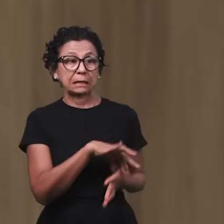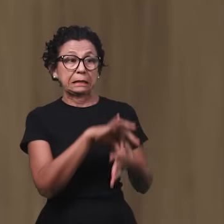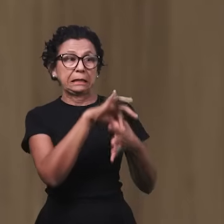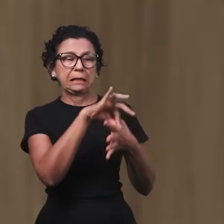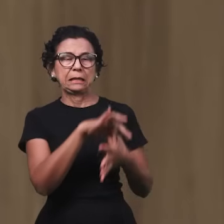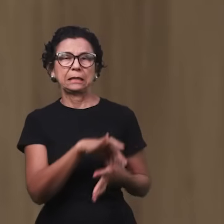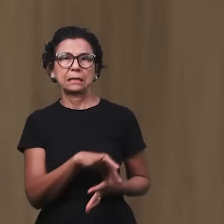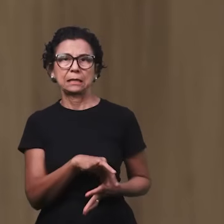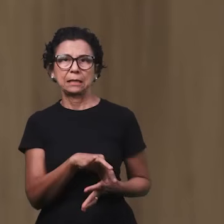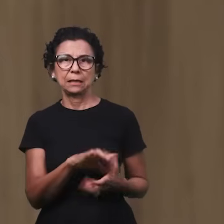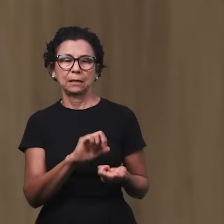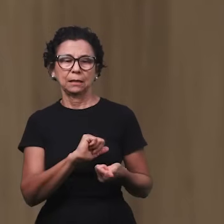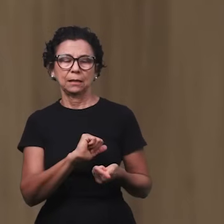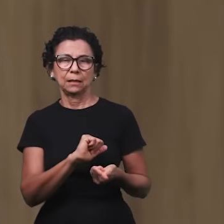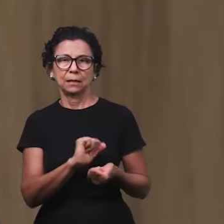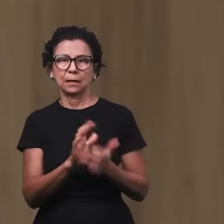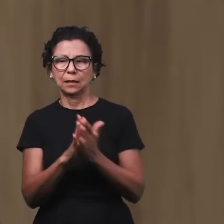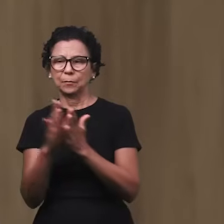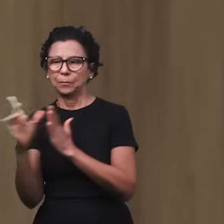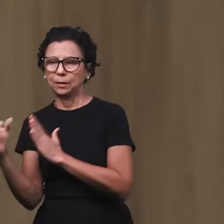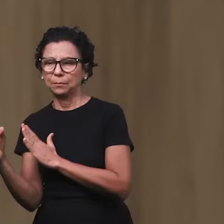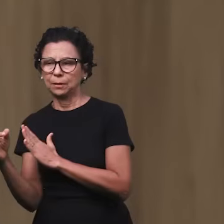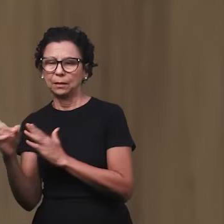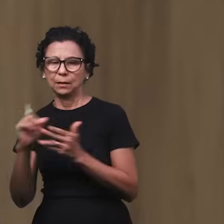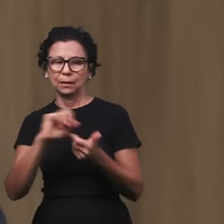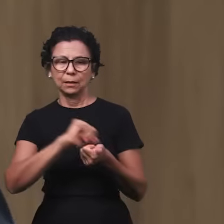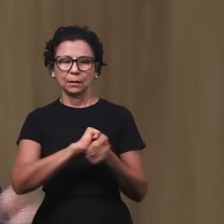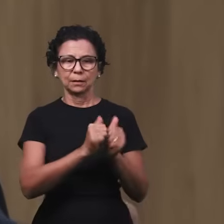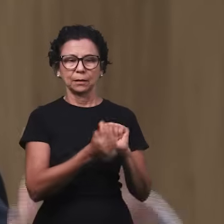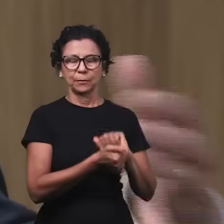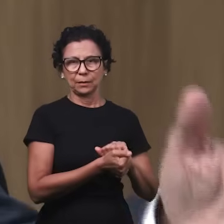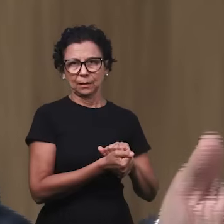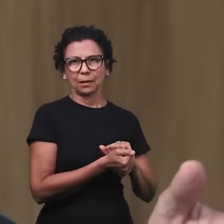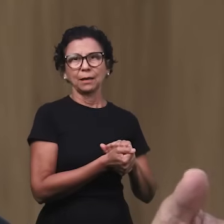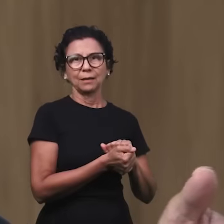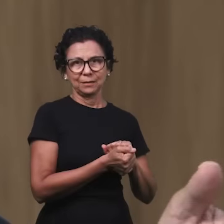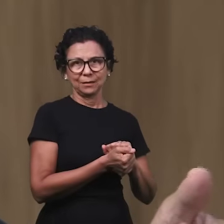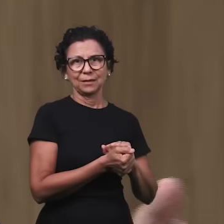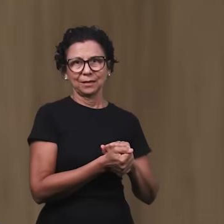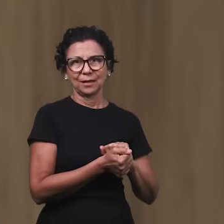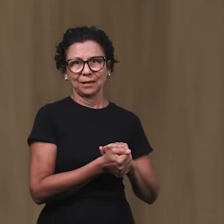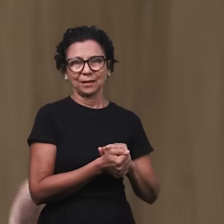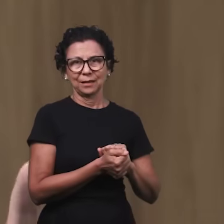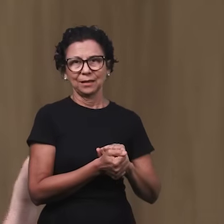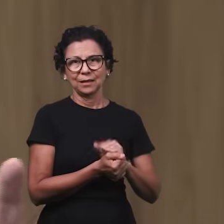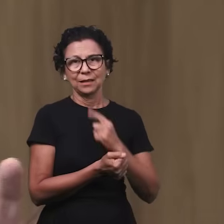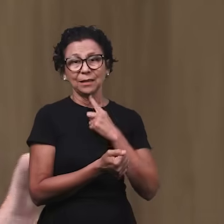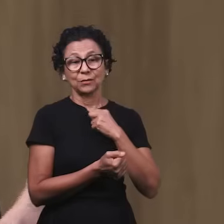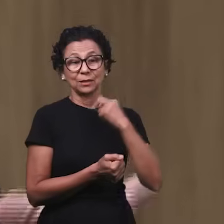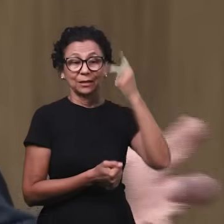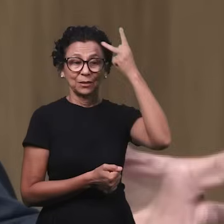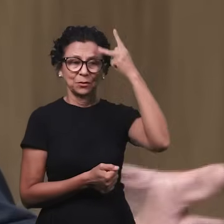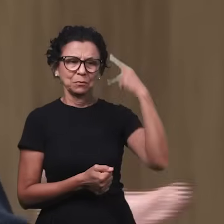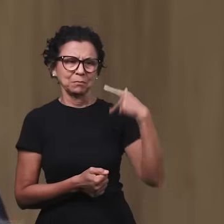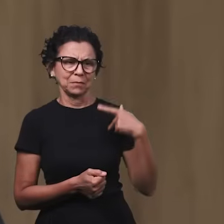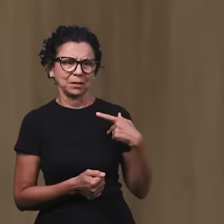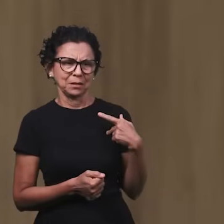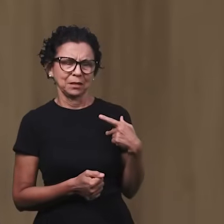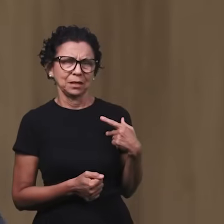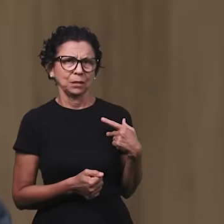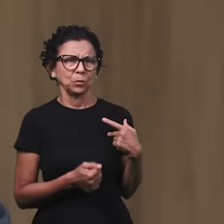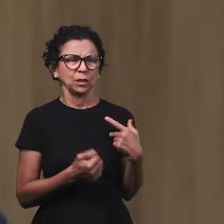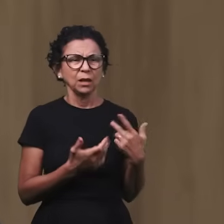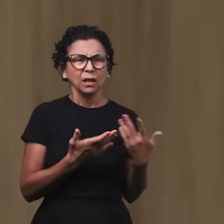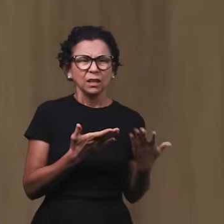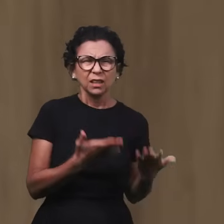vontade própria, a vontade humana, ele faz as adaptações dentro daquilo que ele coloca como